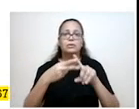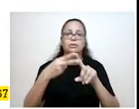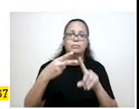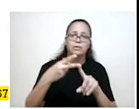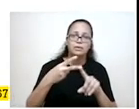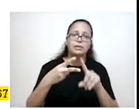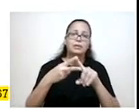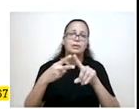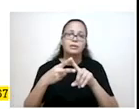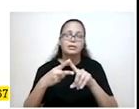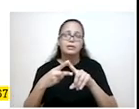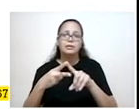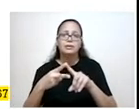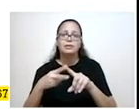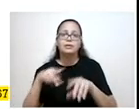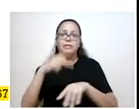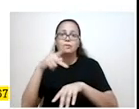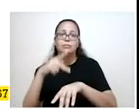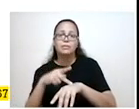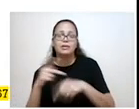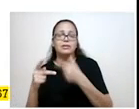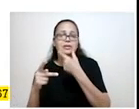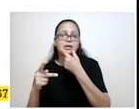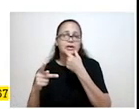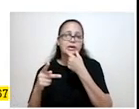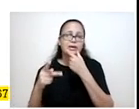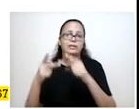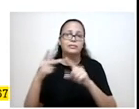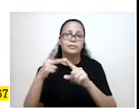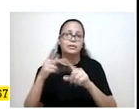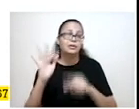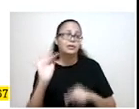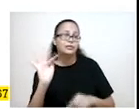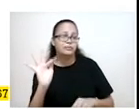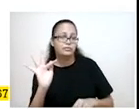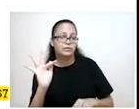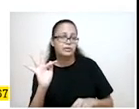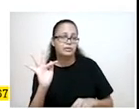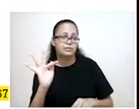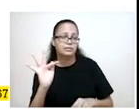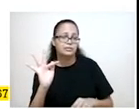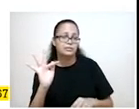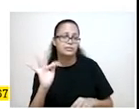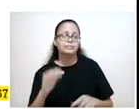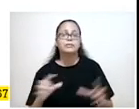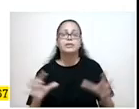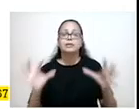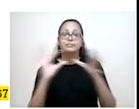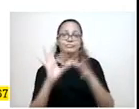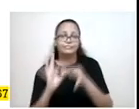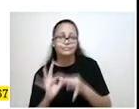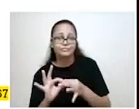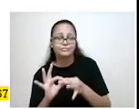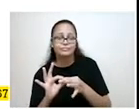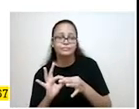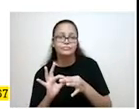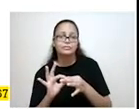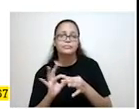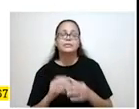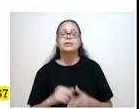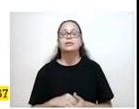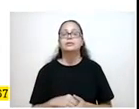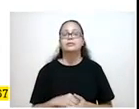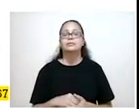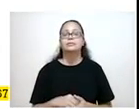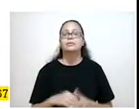que formaram uma liga anti-germânica conhecida como aliados, finalmente